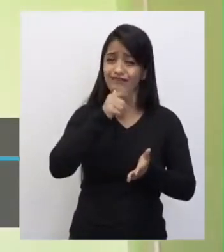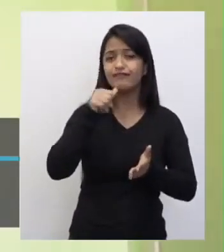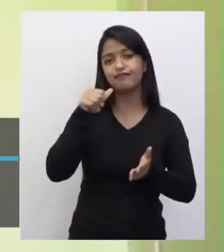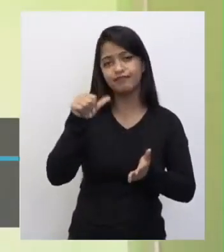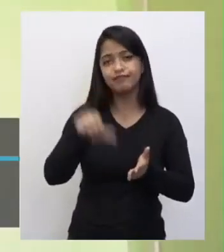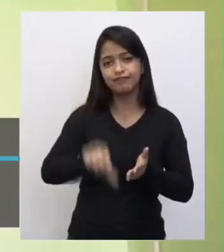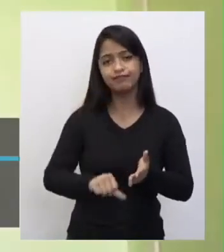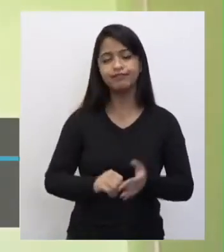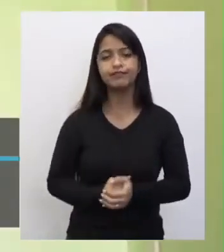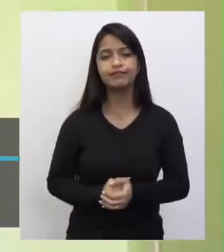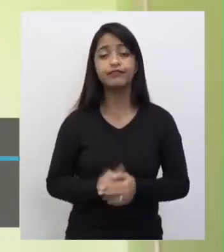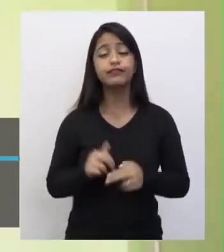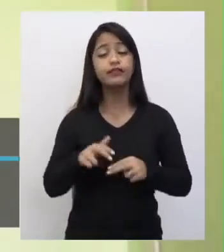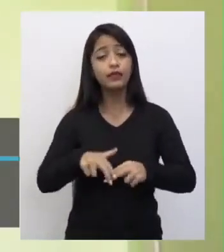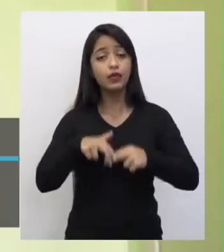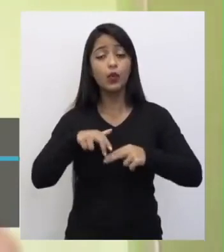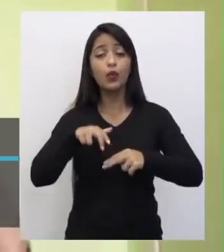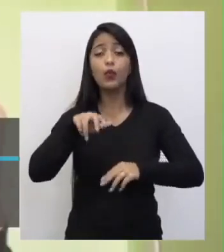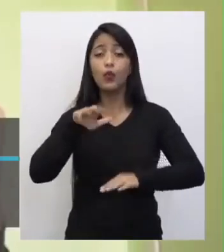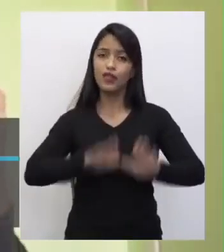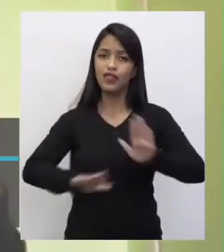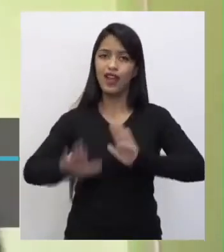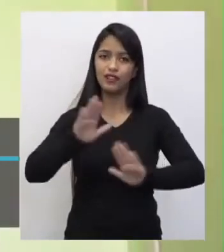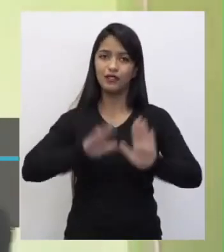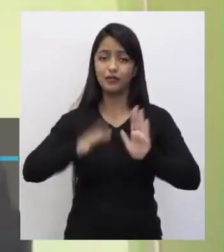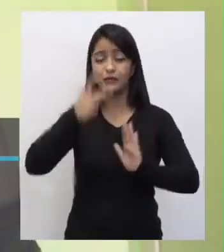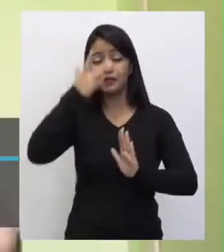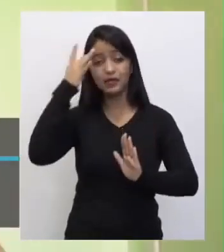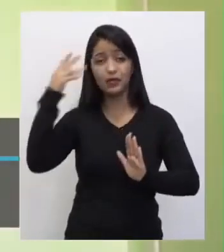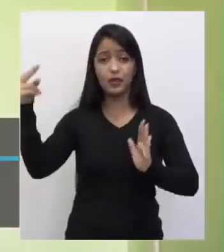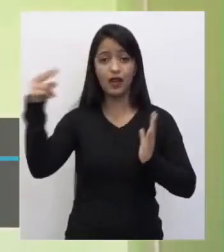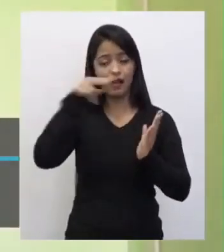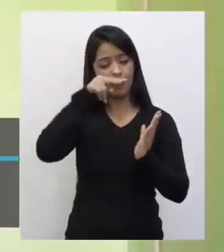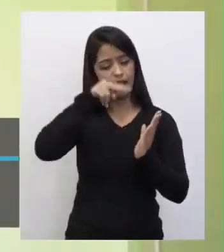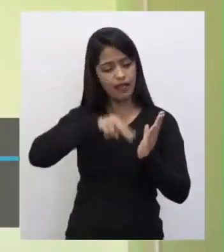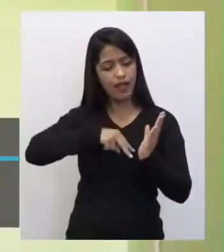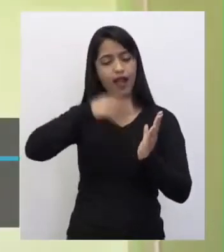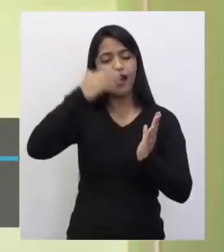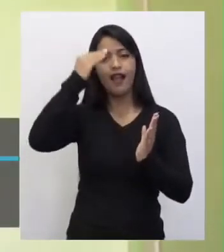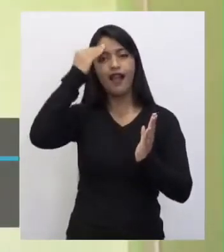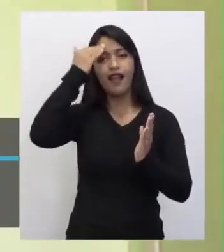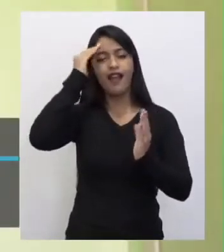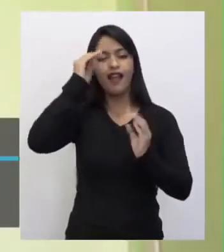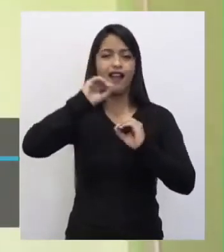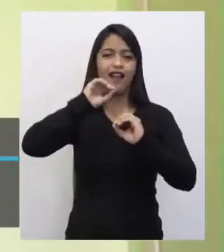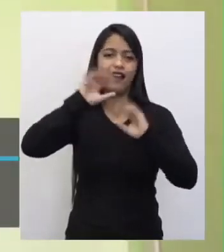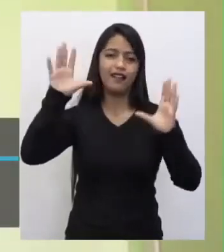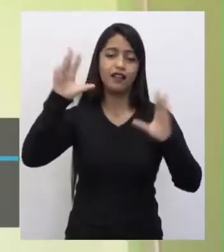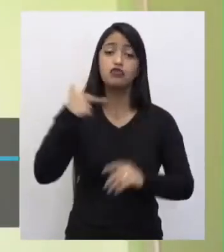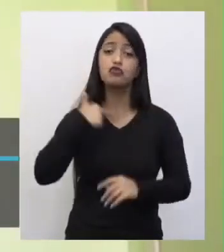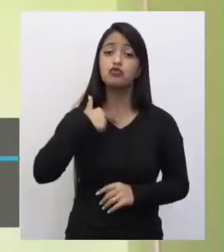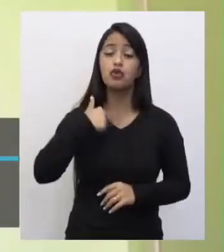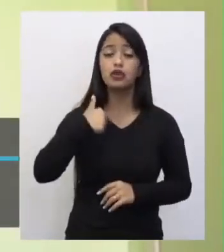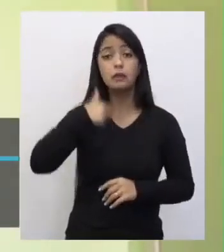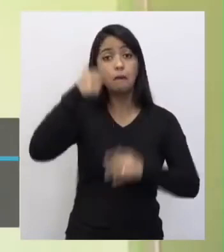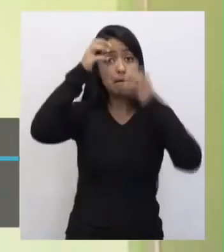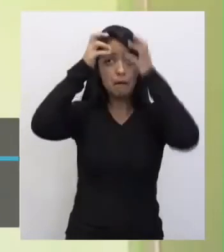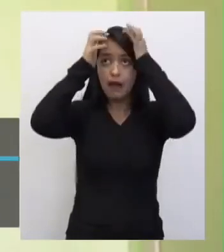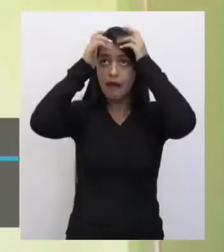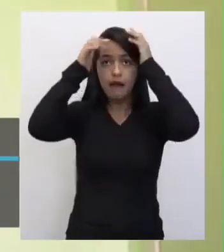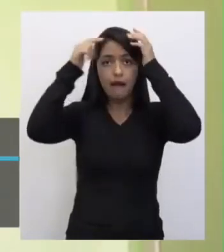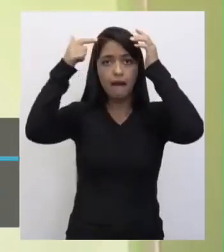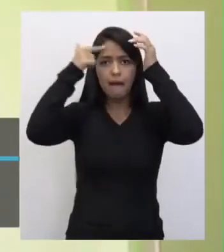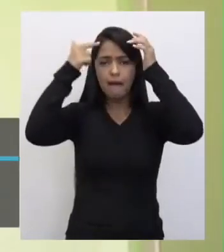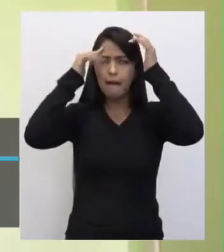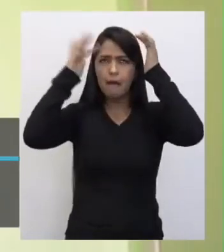para sermos entendidos, para não deixar que os nossos pensamentos atropelem a nossa escrita. Por isso que quando a